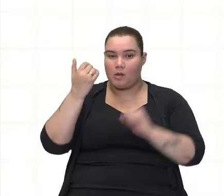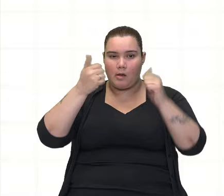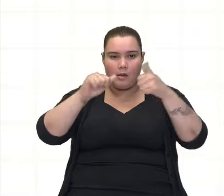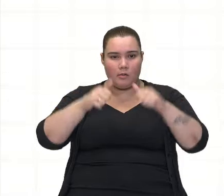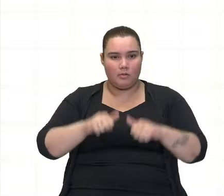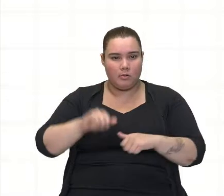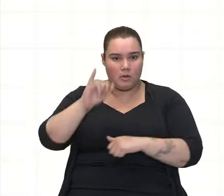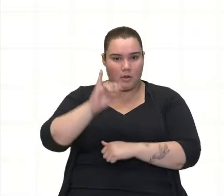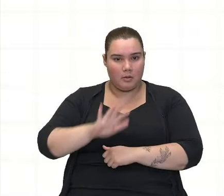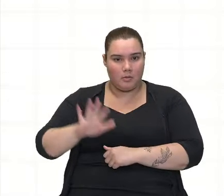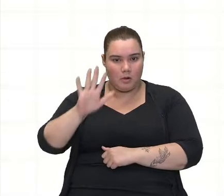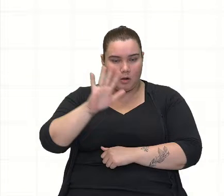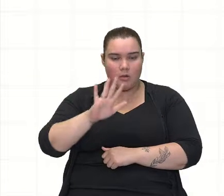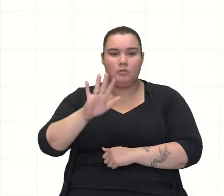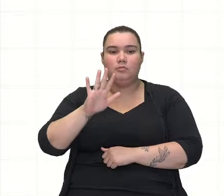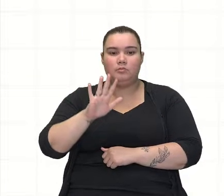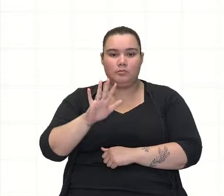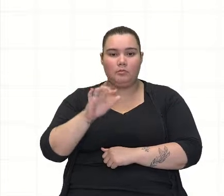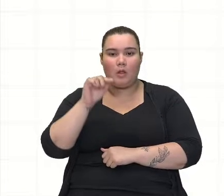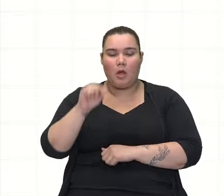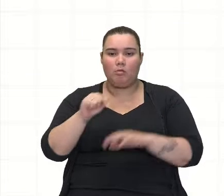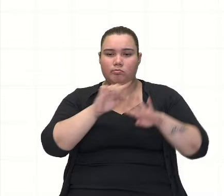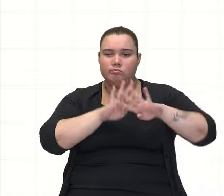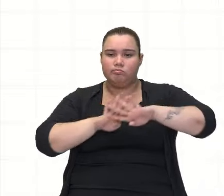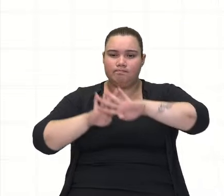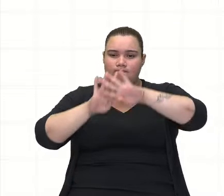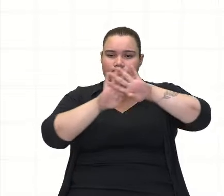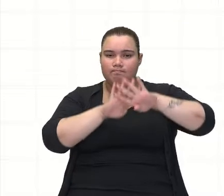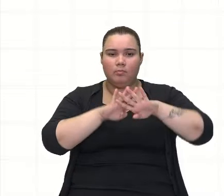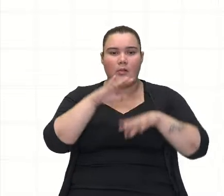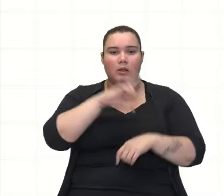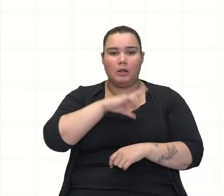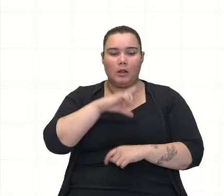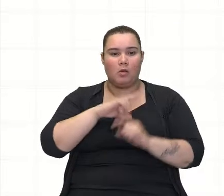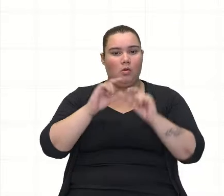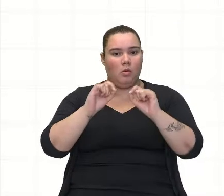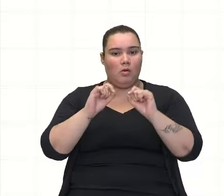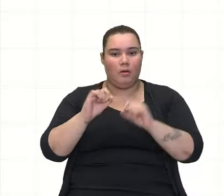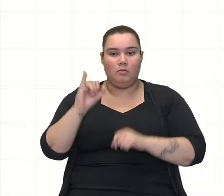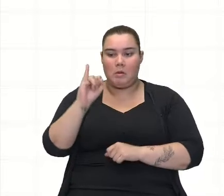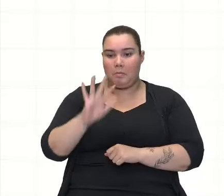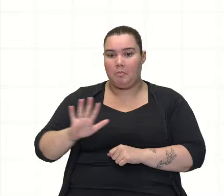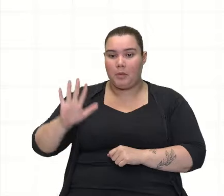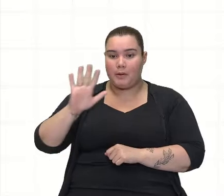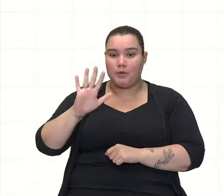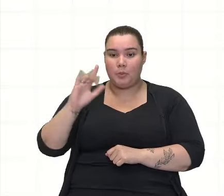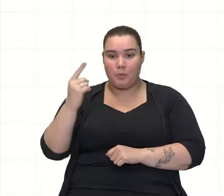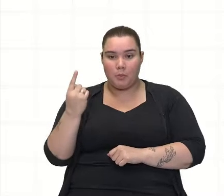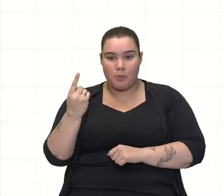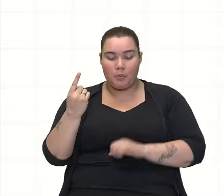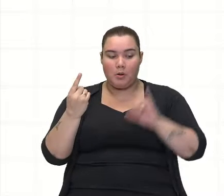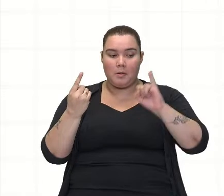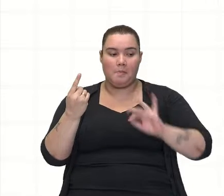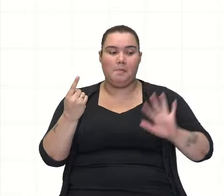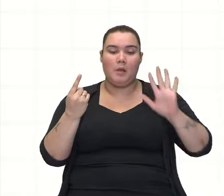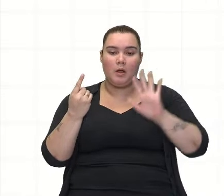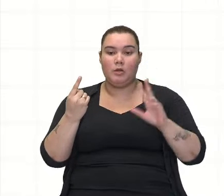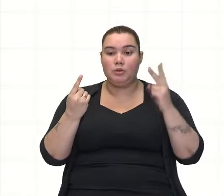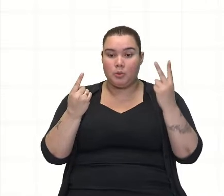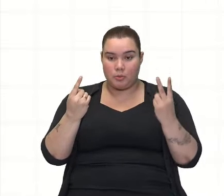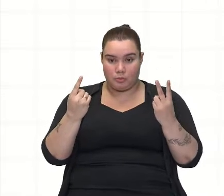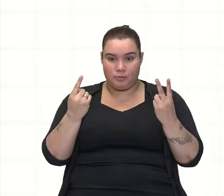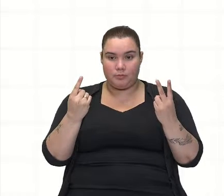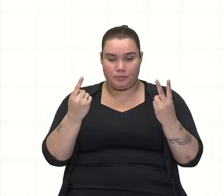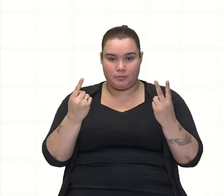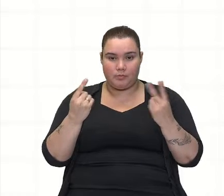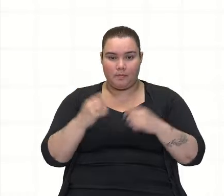imagens, nessa malha quadriculada aqui, nós temos uma figura 1 e uma figura 2, tá? Dizemos que uma